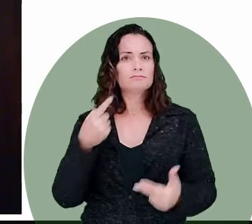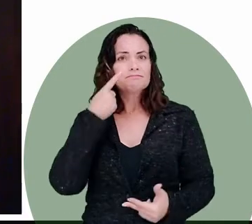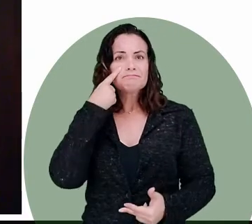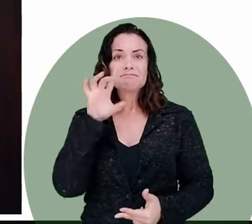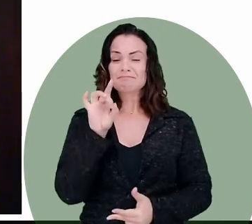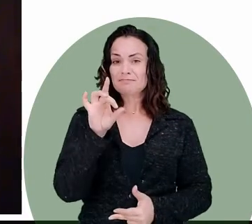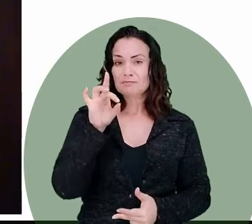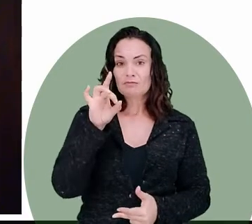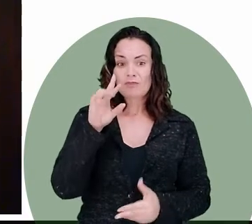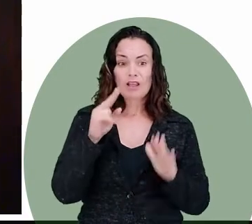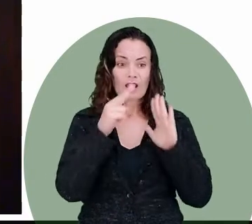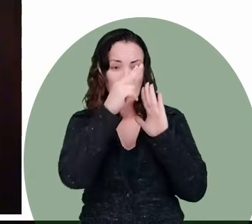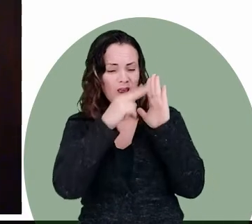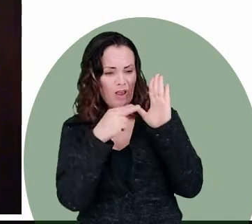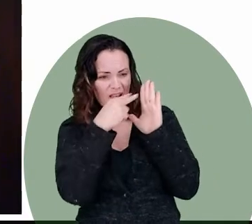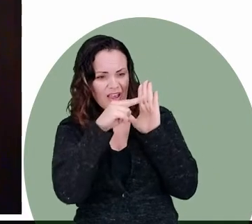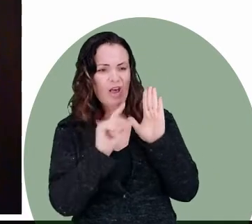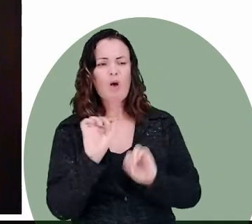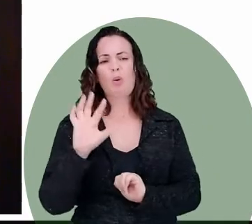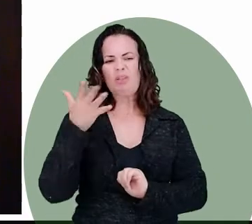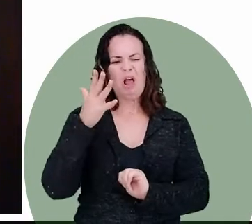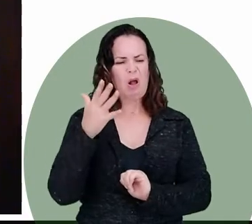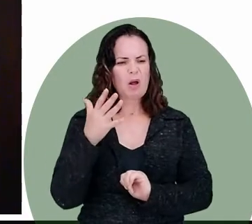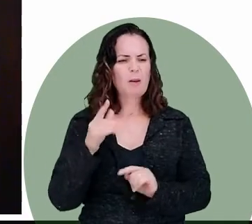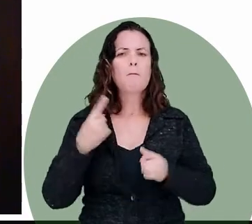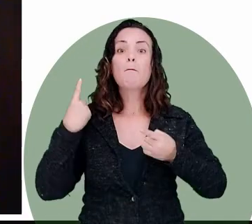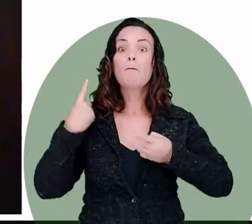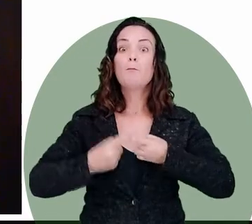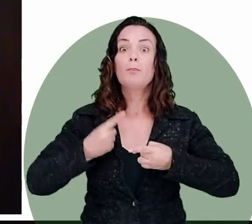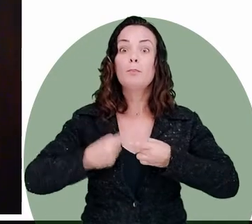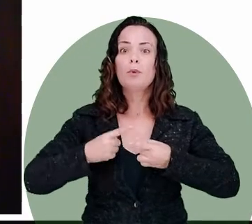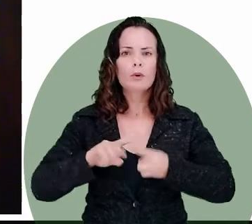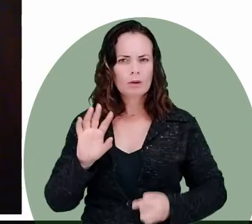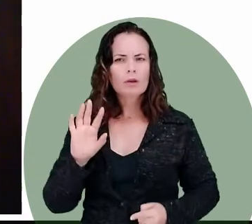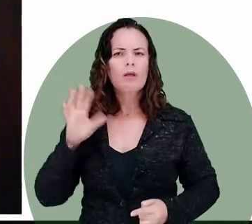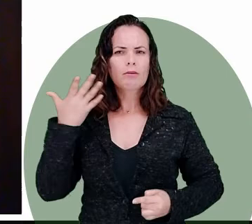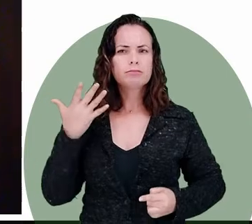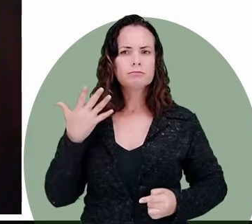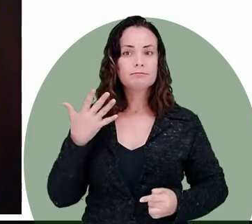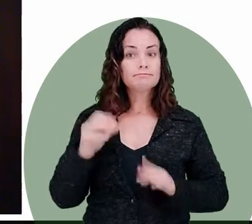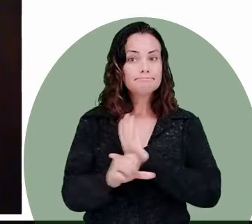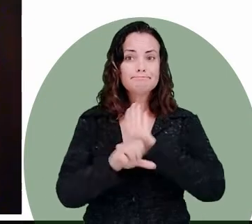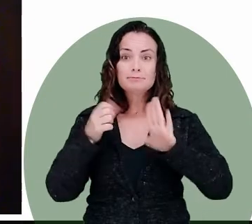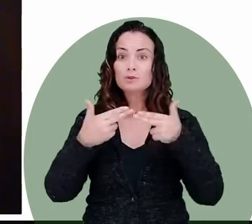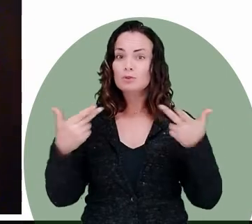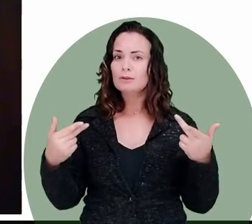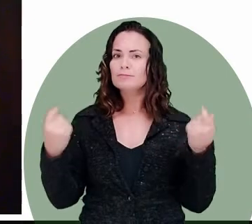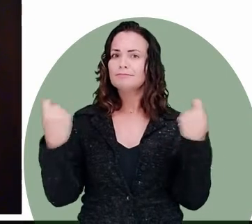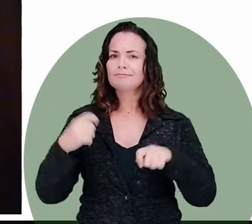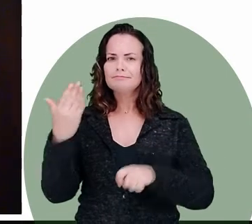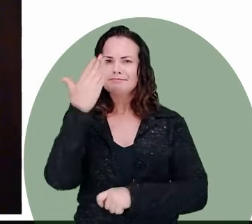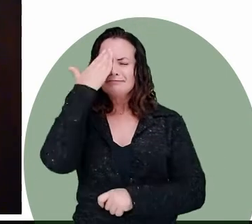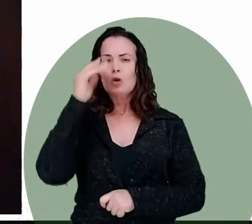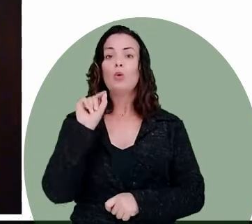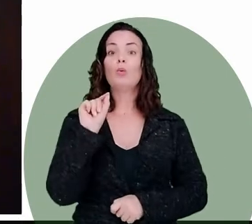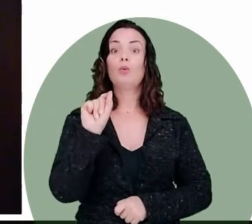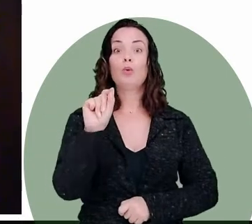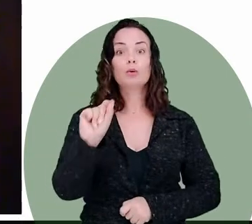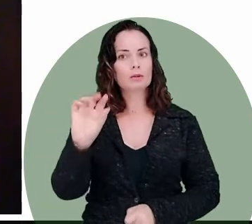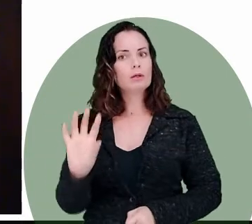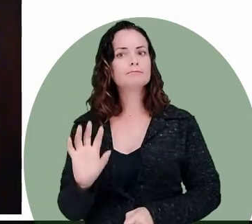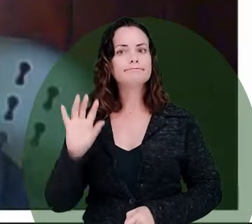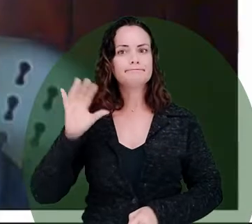não só olhar, isso está acontecendo, mas por que está acontecendo? Primeira coisa que você tem que saber é o que